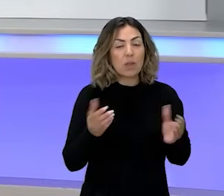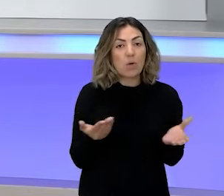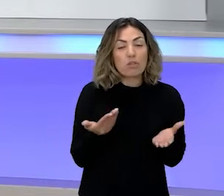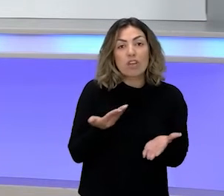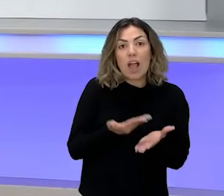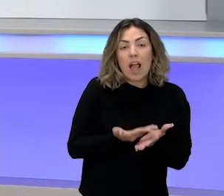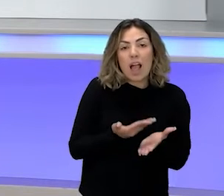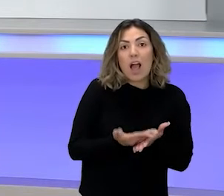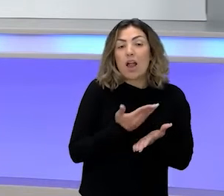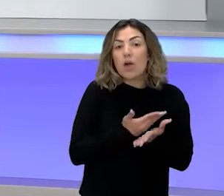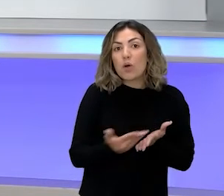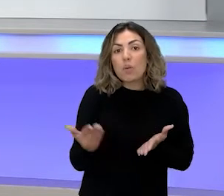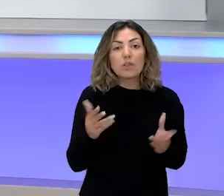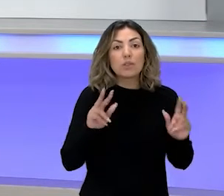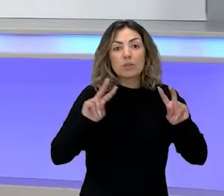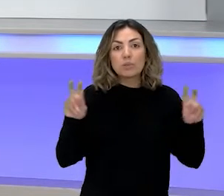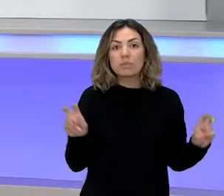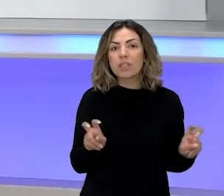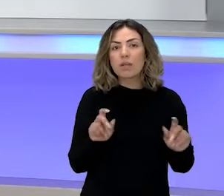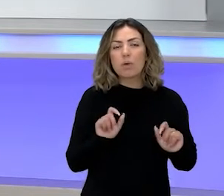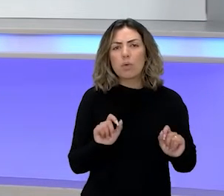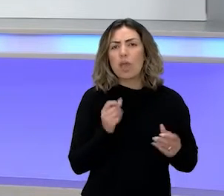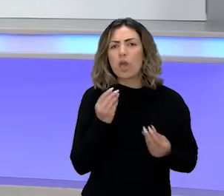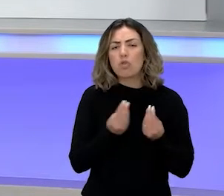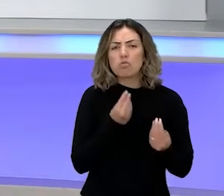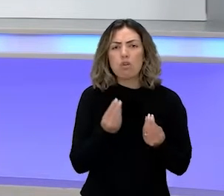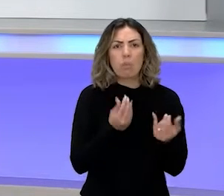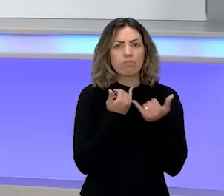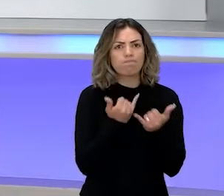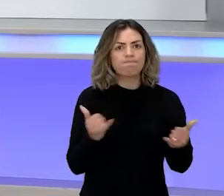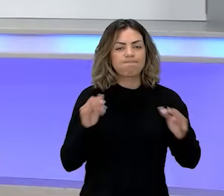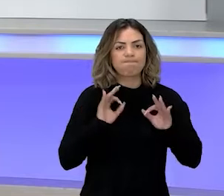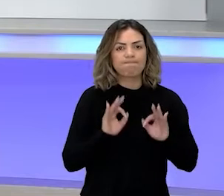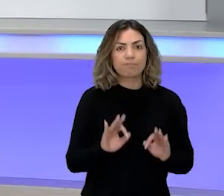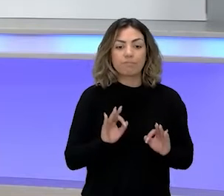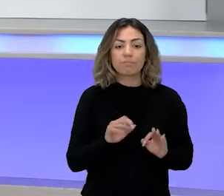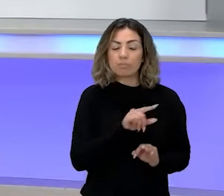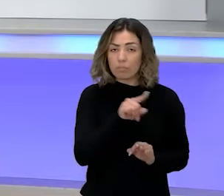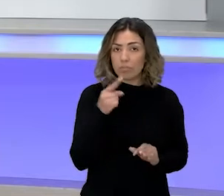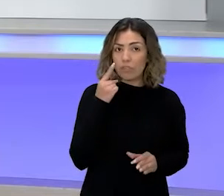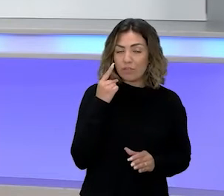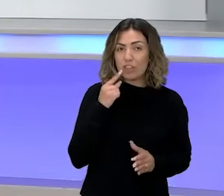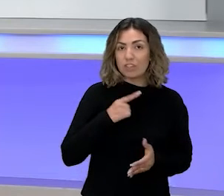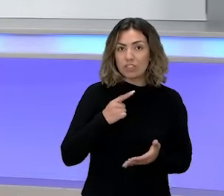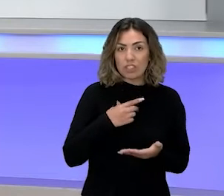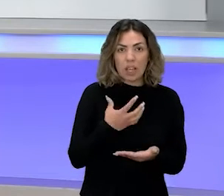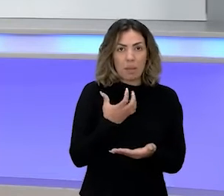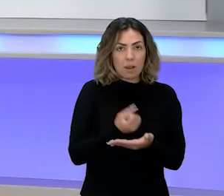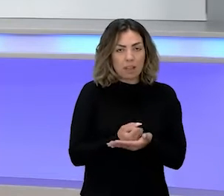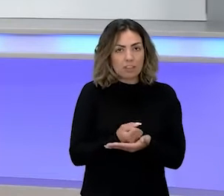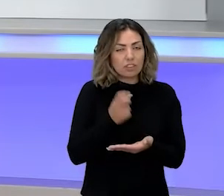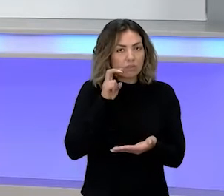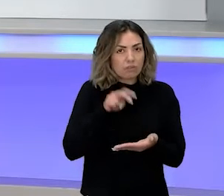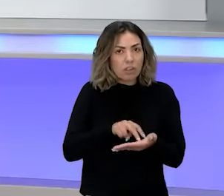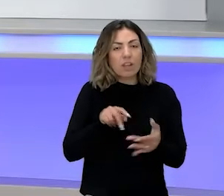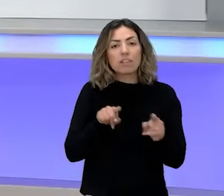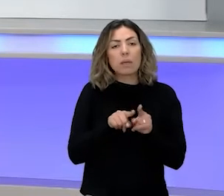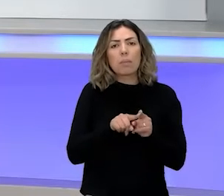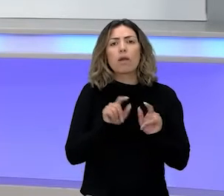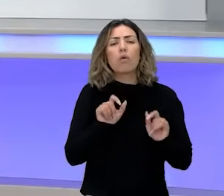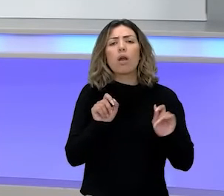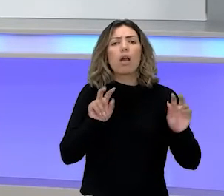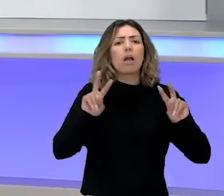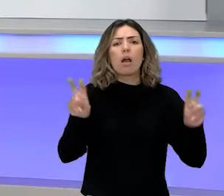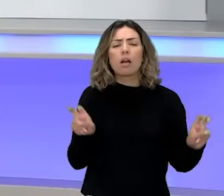no nosso componente Eficiência Energética. Vocês vão acessar a gente aí pelo seu aplicativo no canal Meu Papel